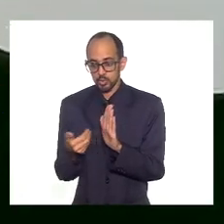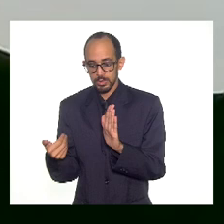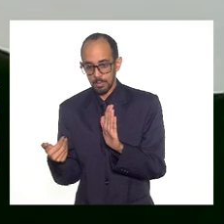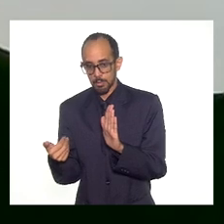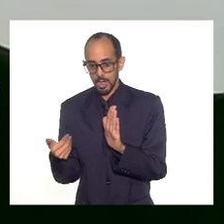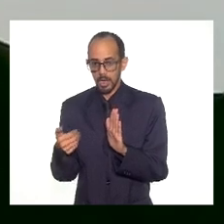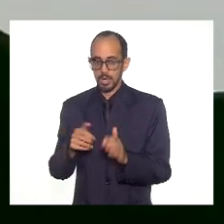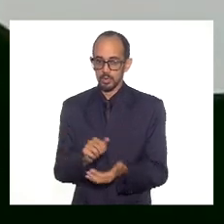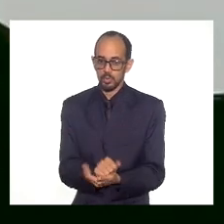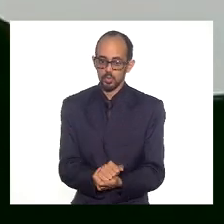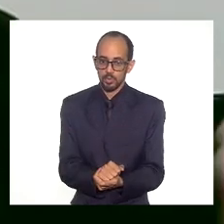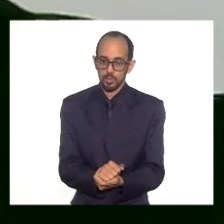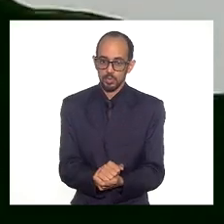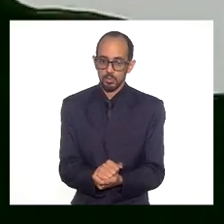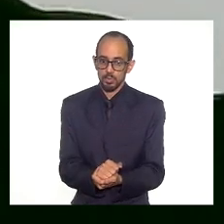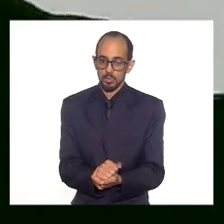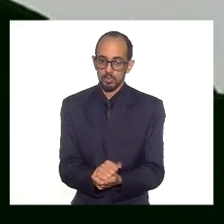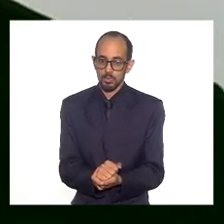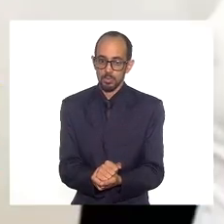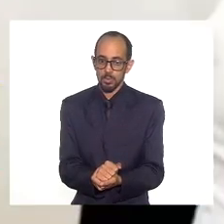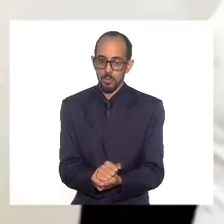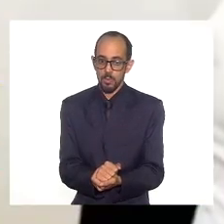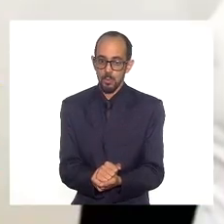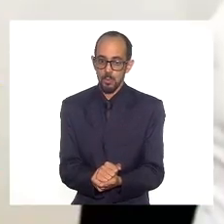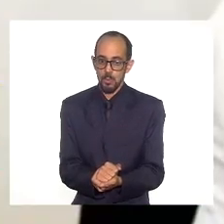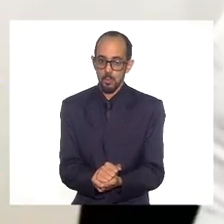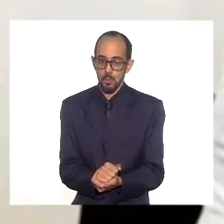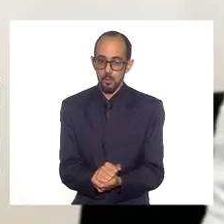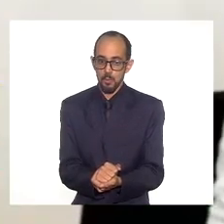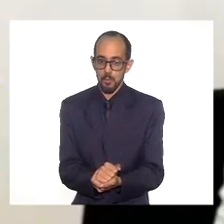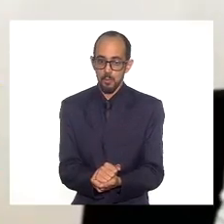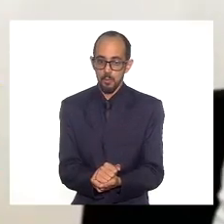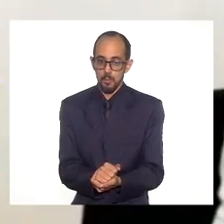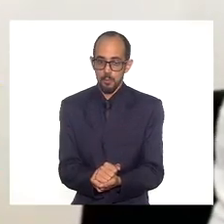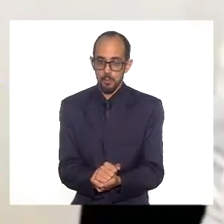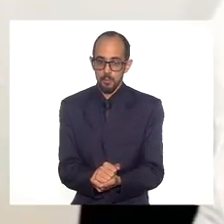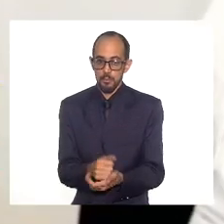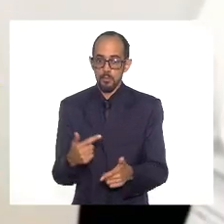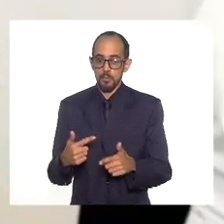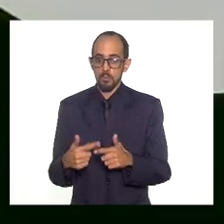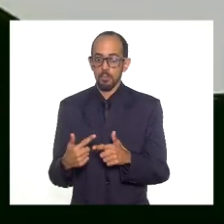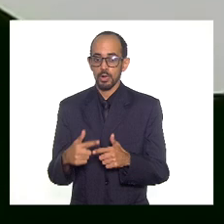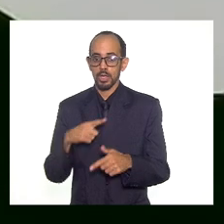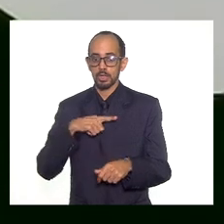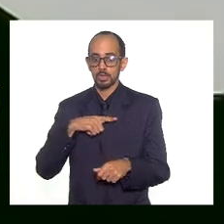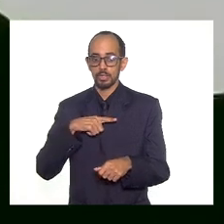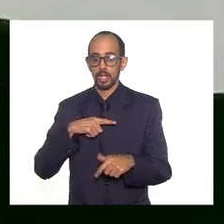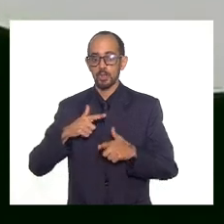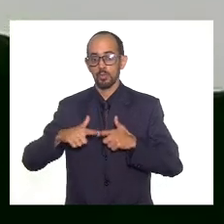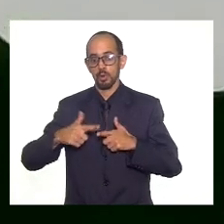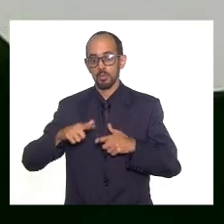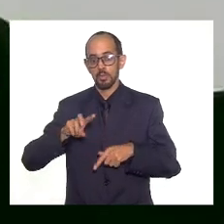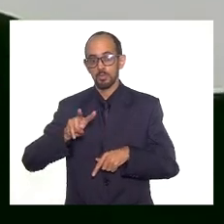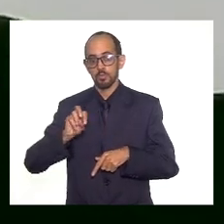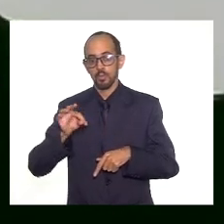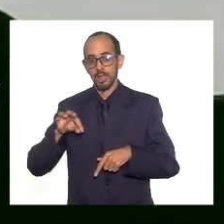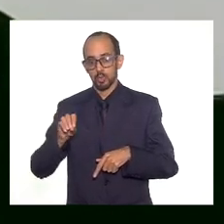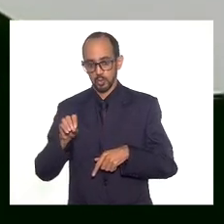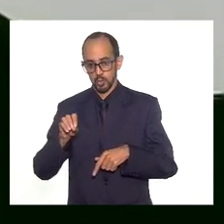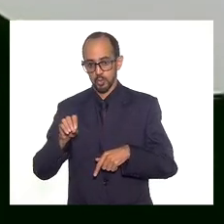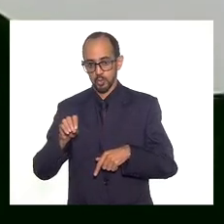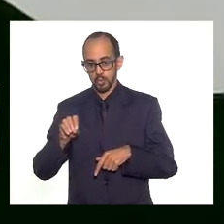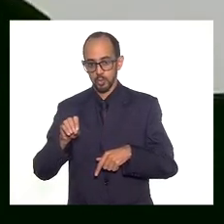aparteado, porque... Aí eu tem compromisso na questão do veto lá, entendi. Exatamente. Eu posso... Transforma em um